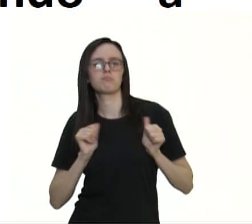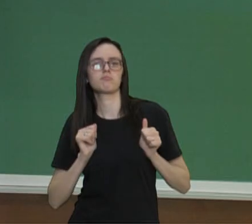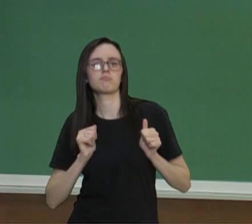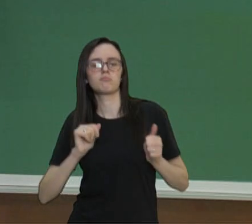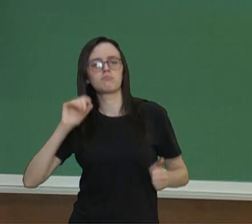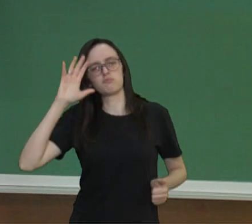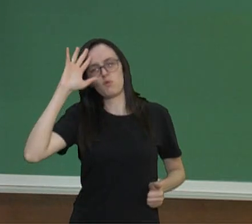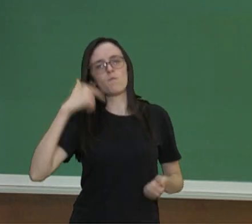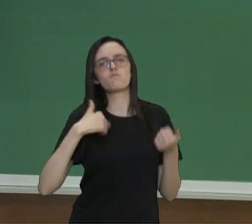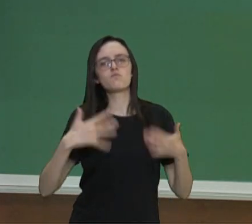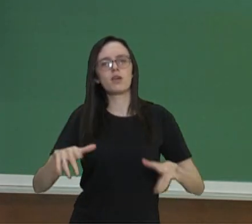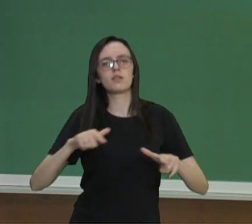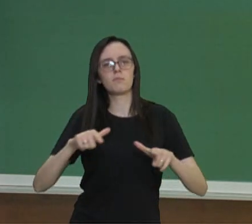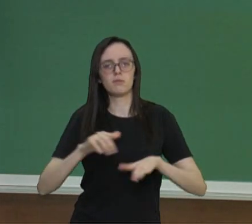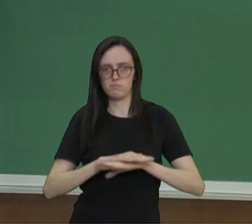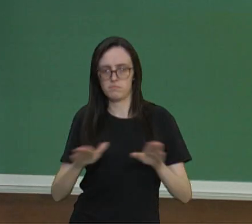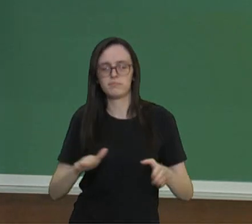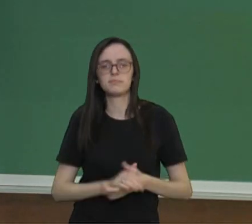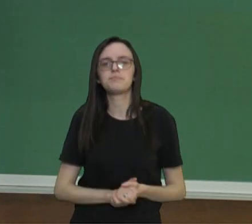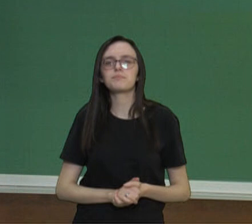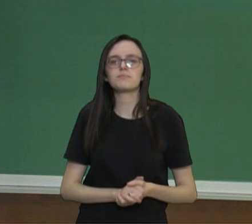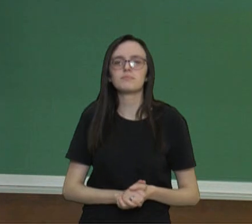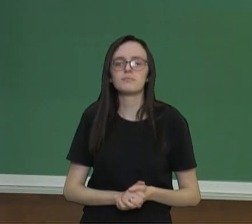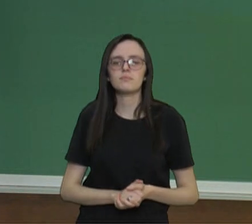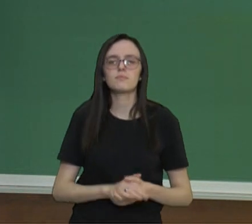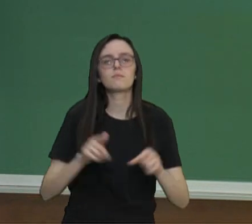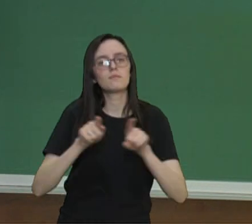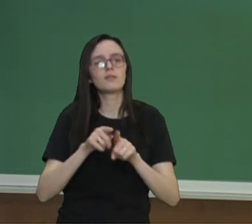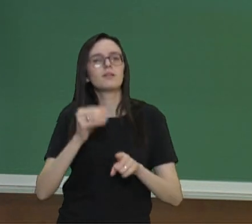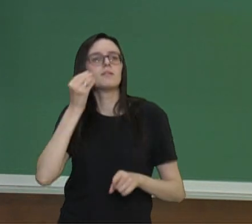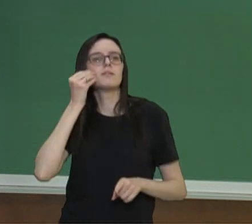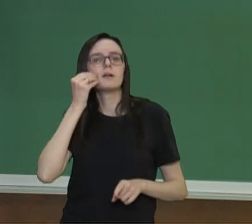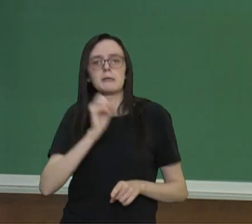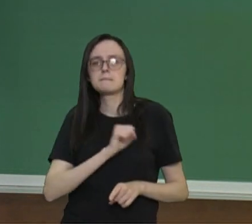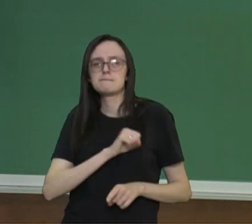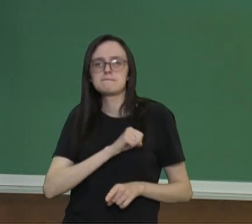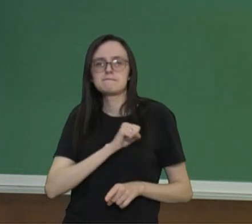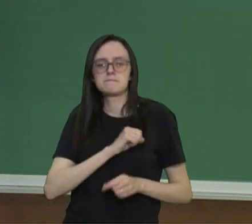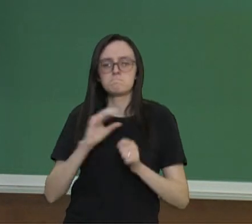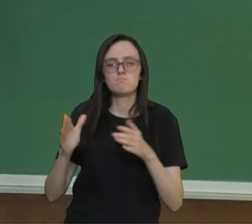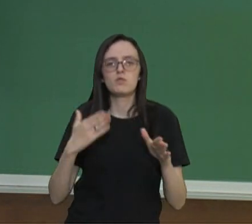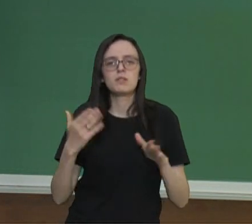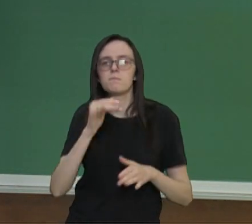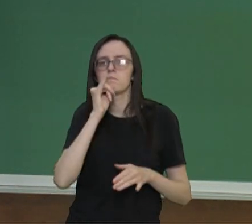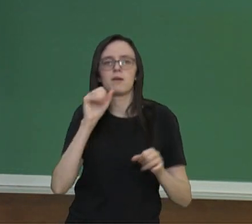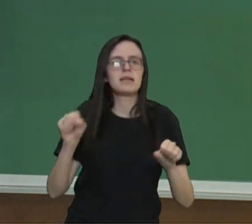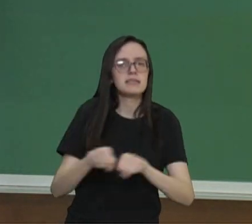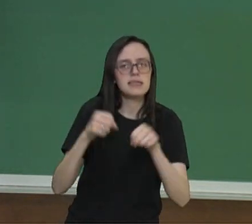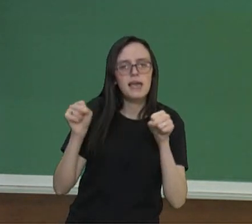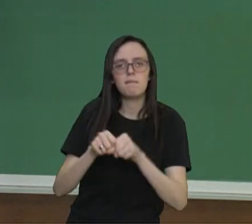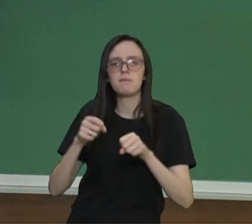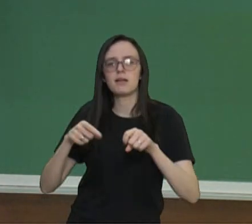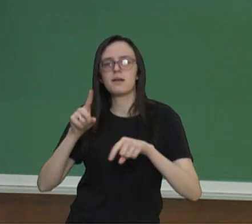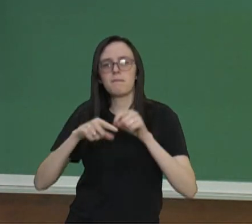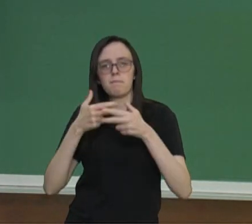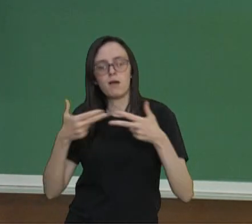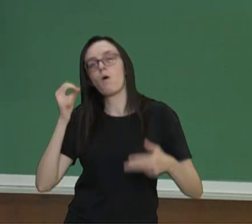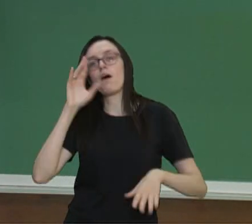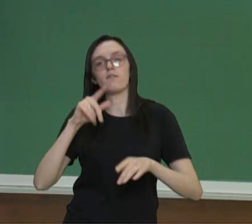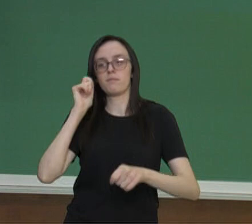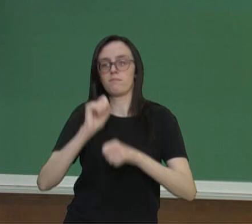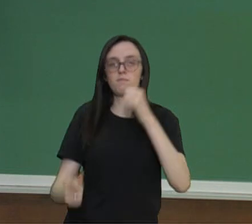não trabalhar, boicota totalmente. Ou ainda sabotar a produção. Como? Quebrando ferramentas ou